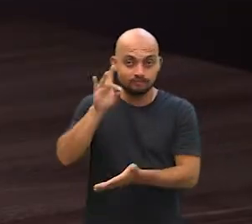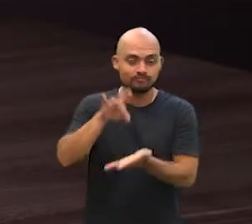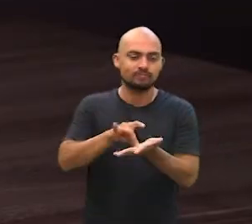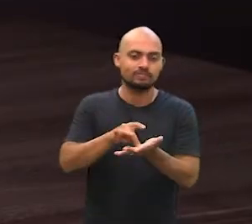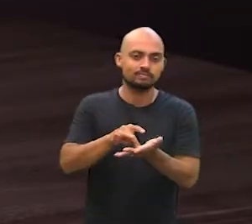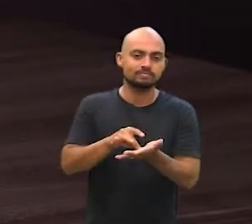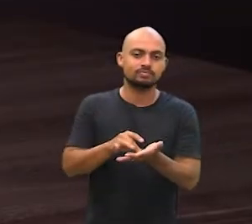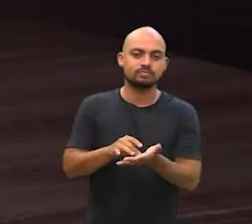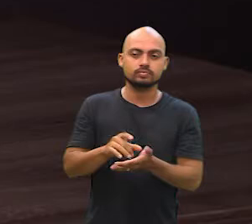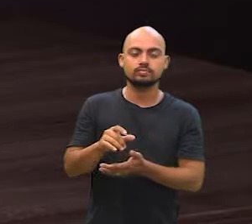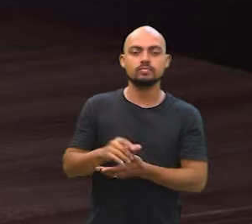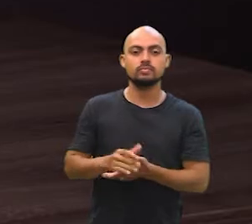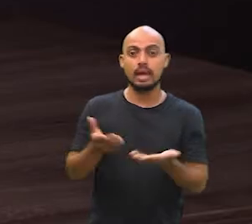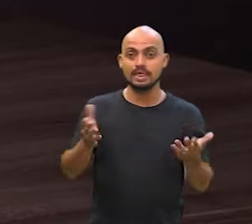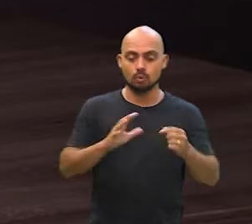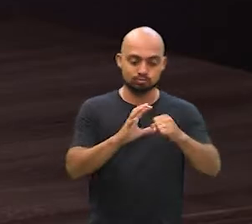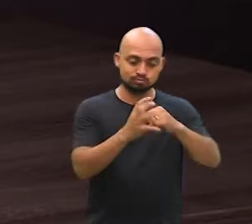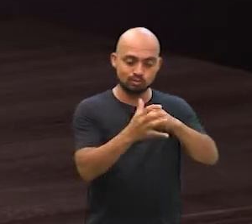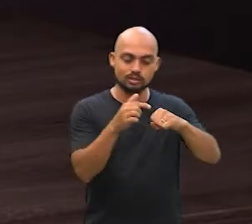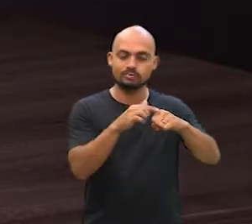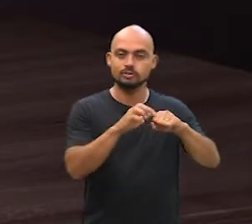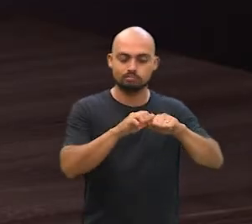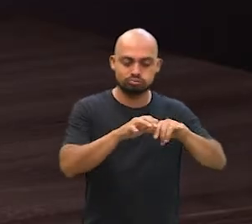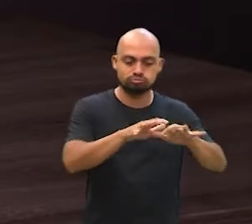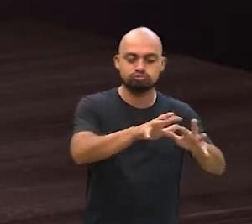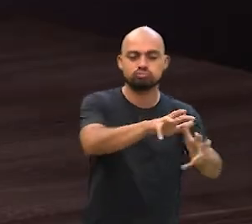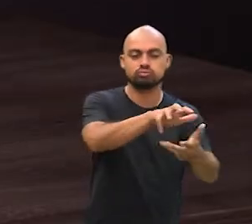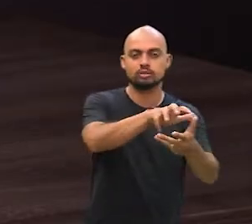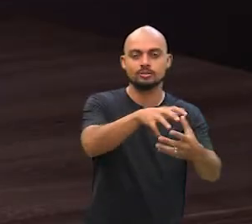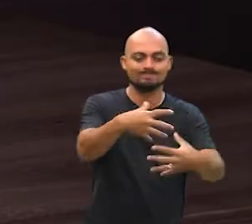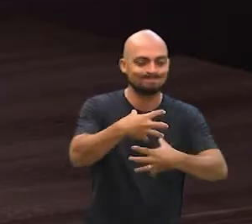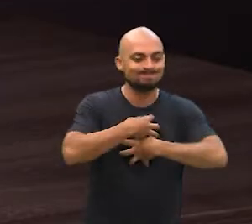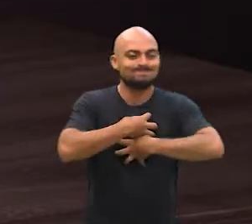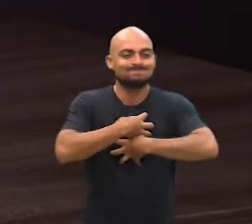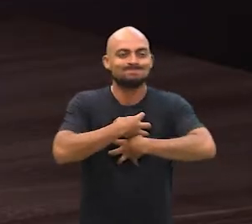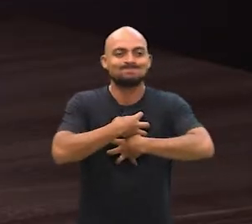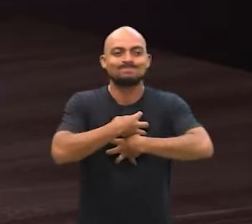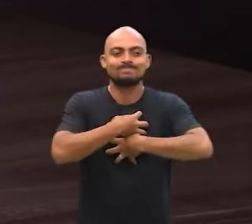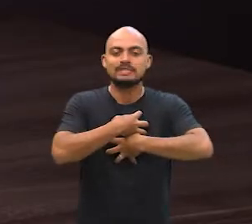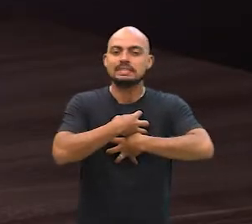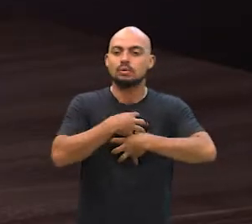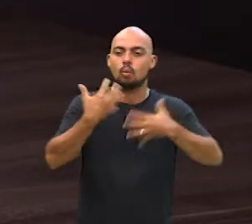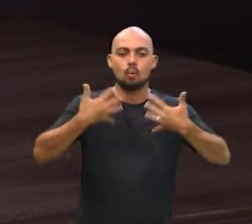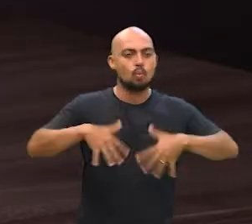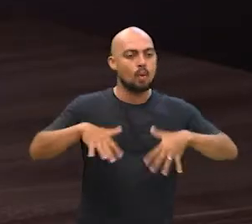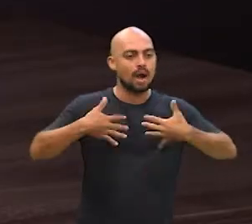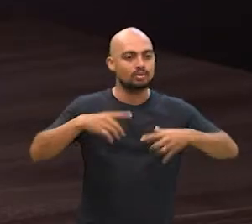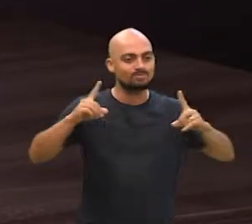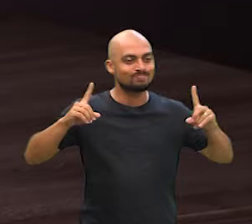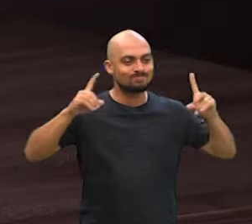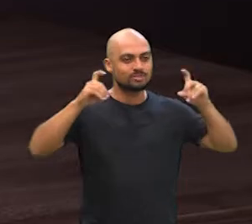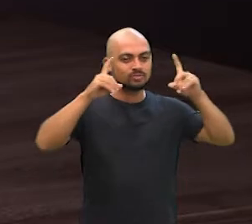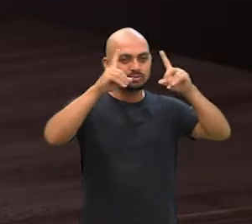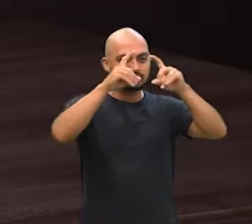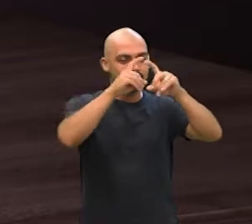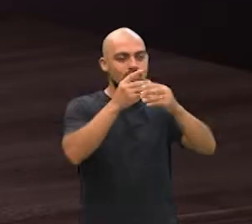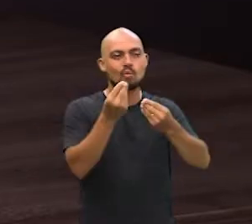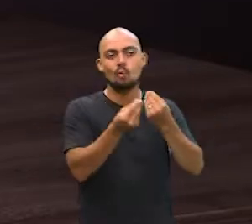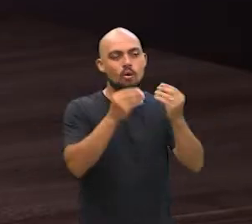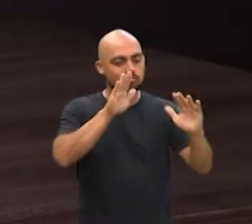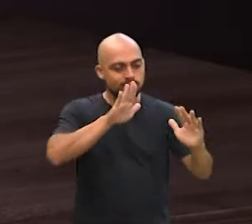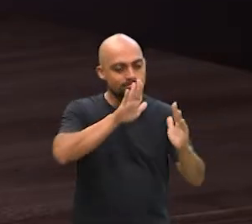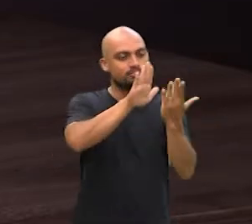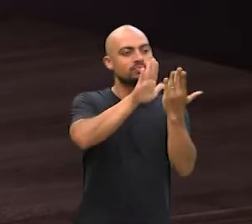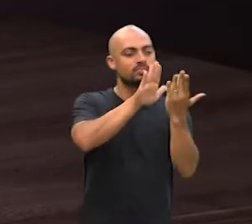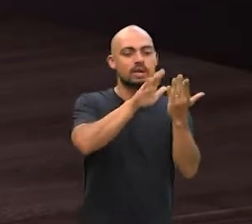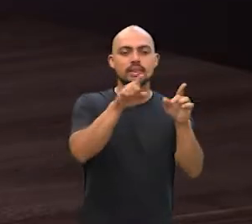só, a crise do novo coronavírus afetou a forma como as pessoas têm encarado as dificuldades e, ao mesmo tempo,